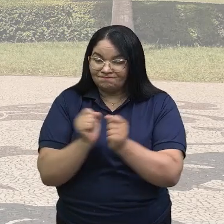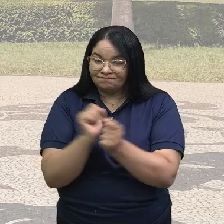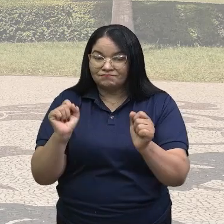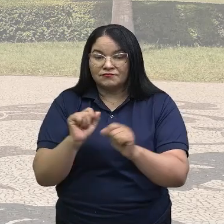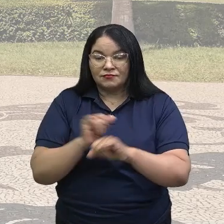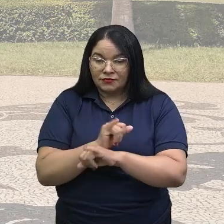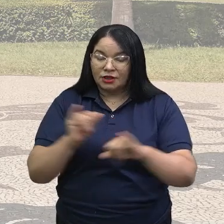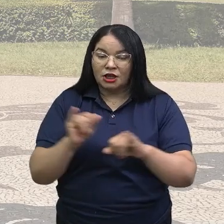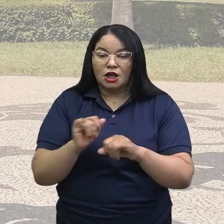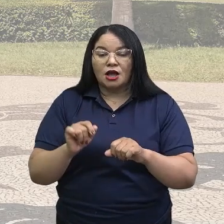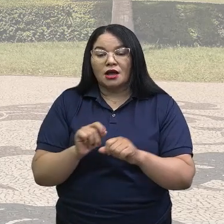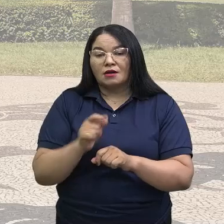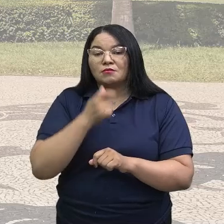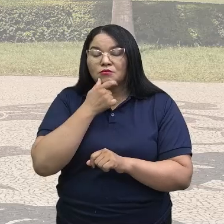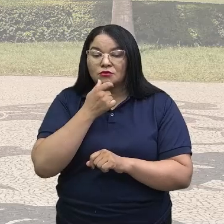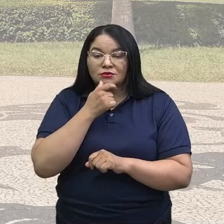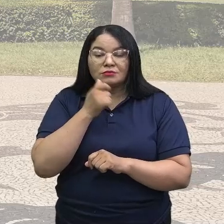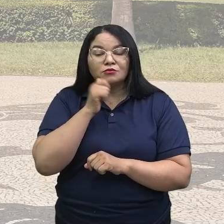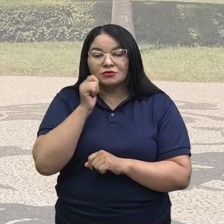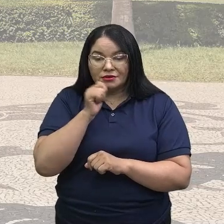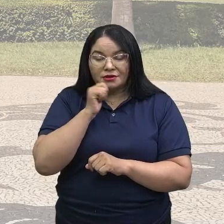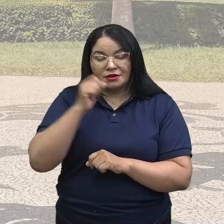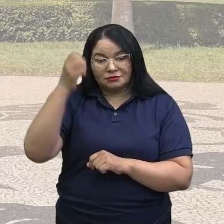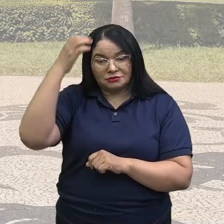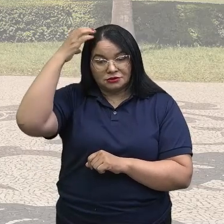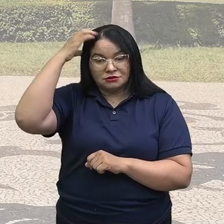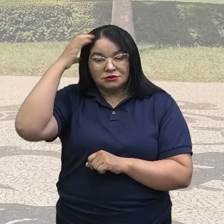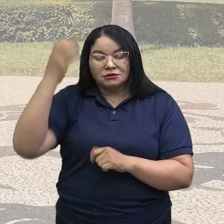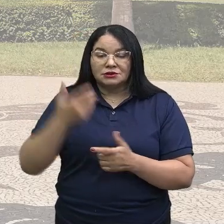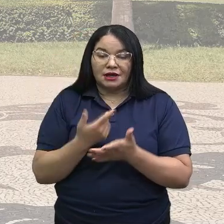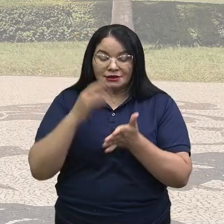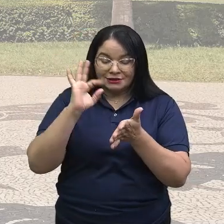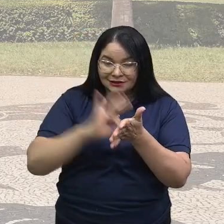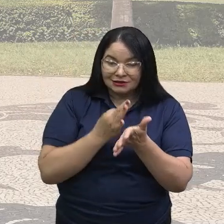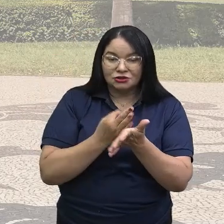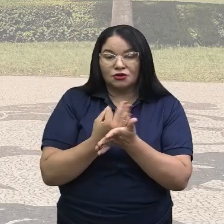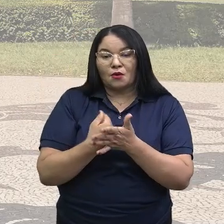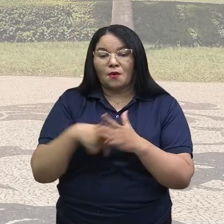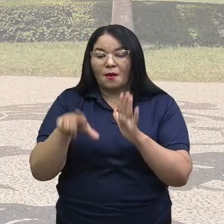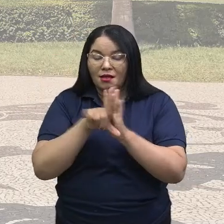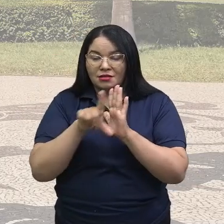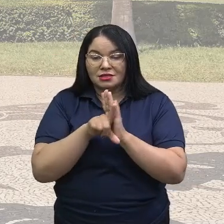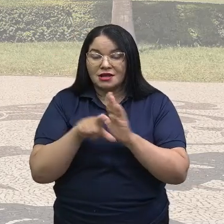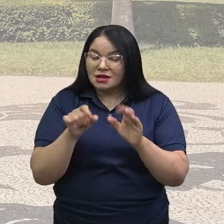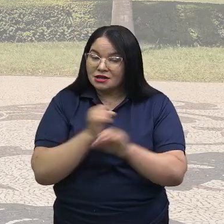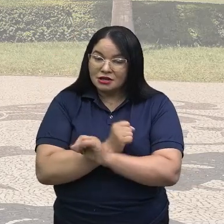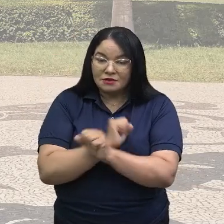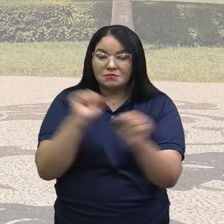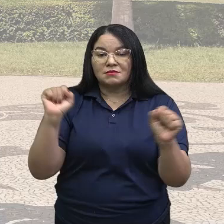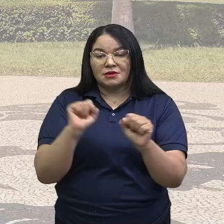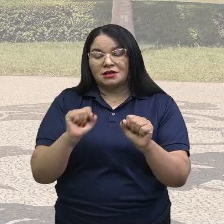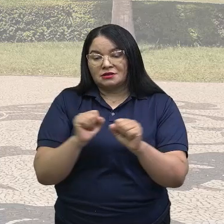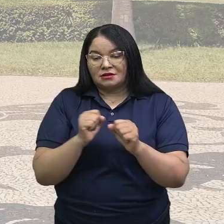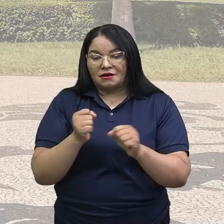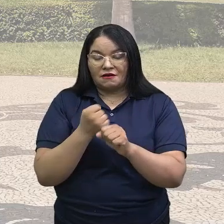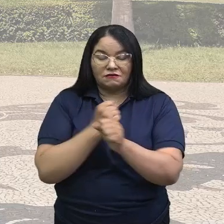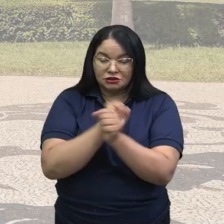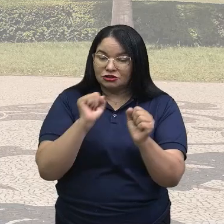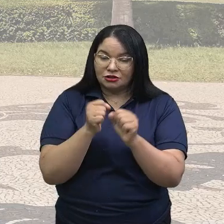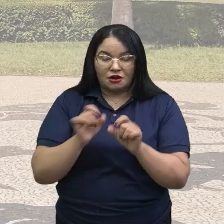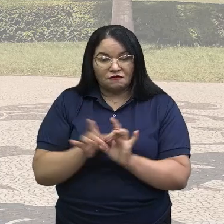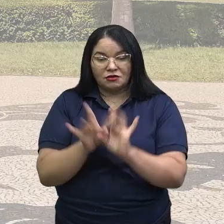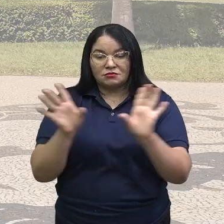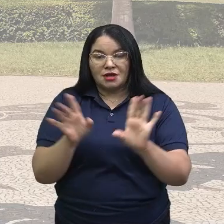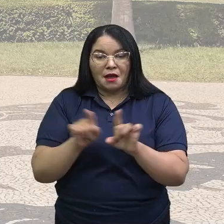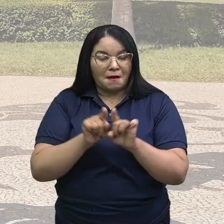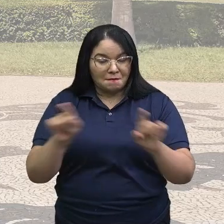escravidão, onde a princesa Isabel assinou a Lei Áurea, que basicamente libertava os escravizados. Mas na prática,